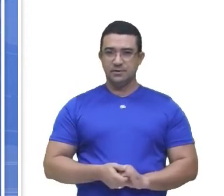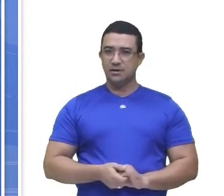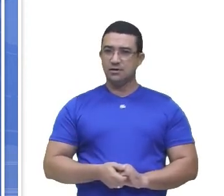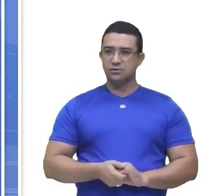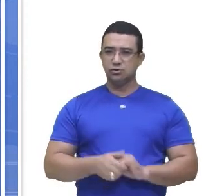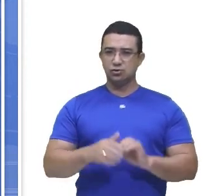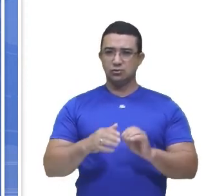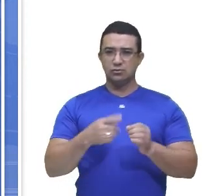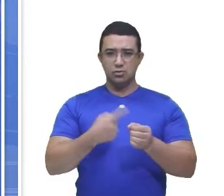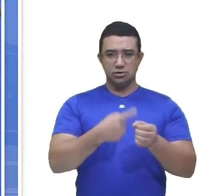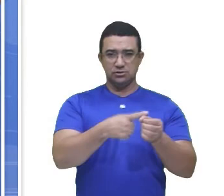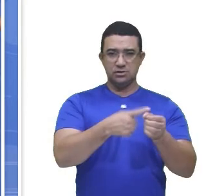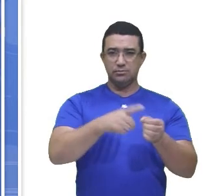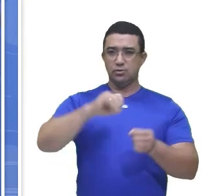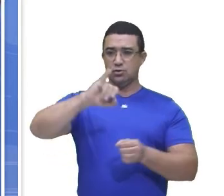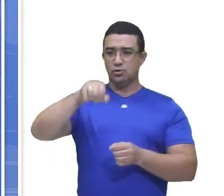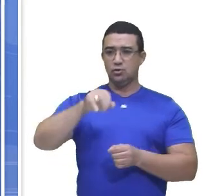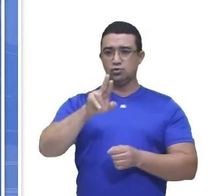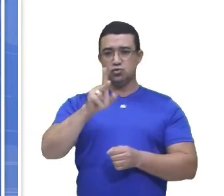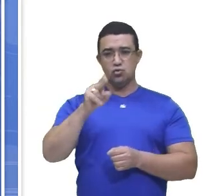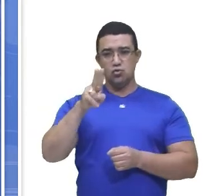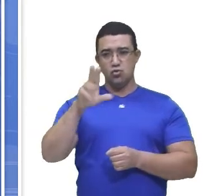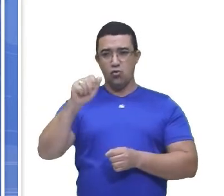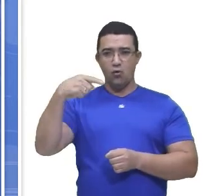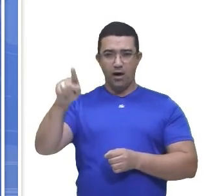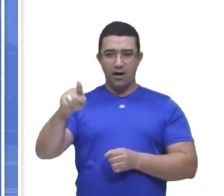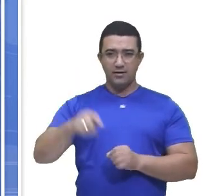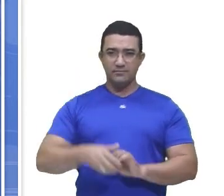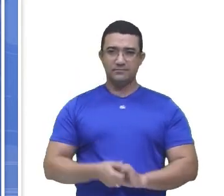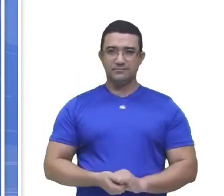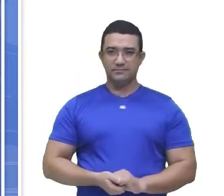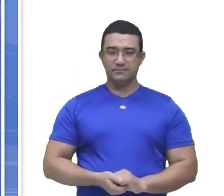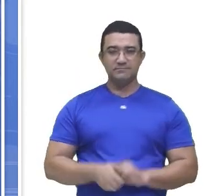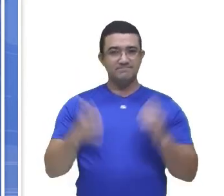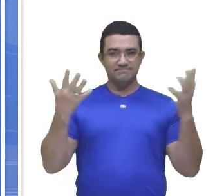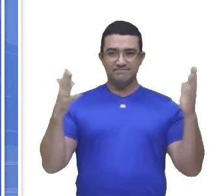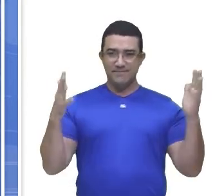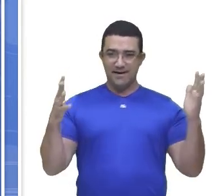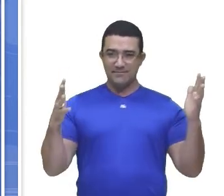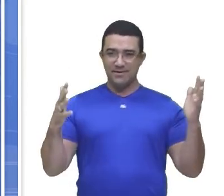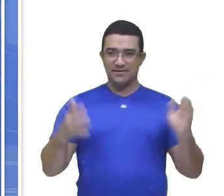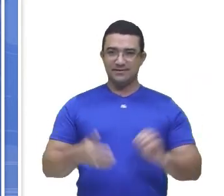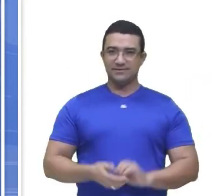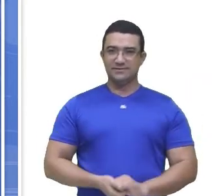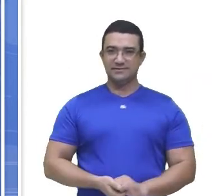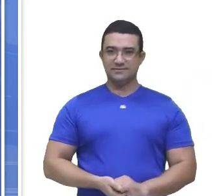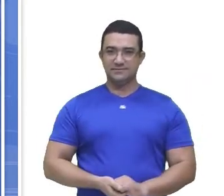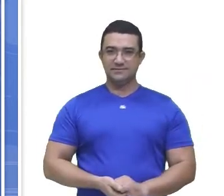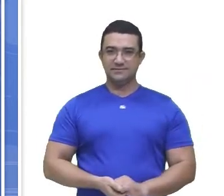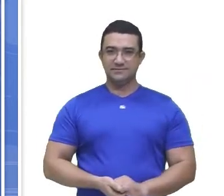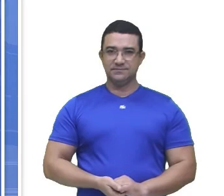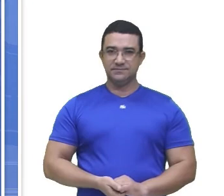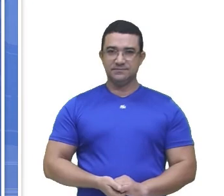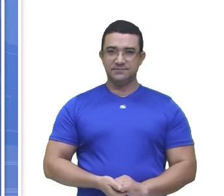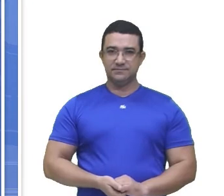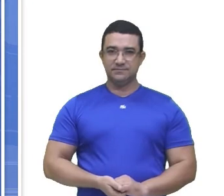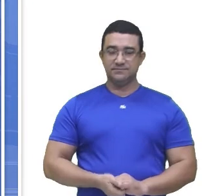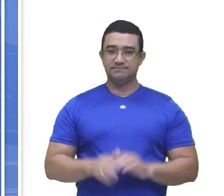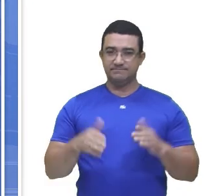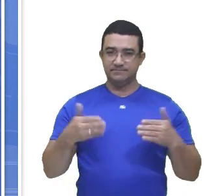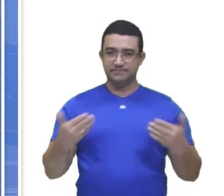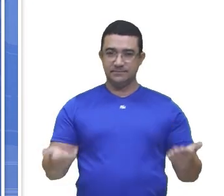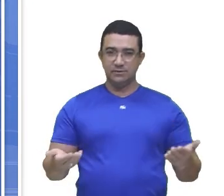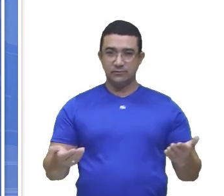Silva Brito, de Juruá. Olha aí, de Juruá. Parabéns aí pela sua participação, querida aluna, viu?